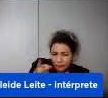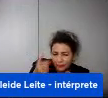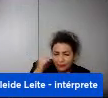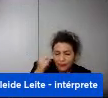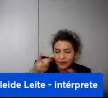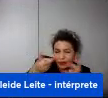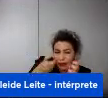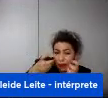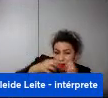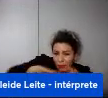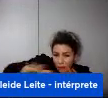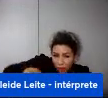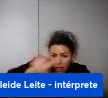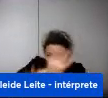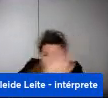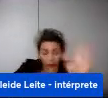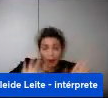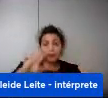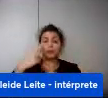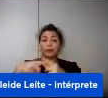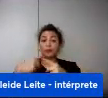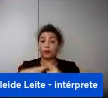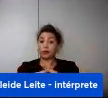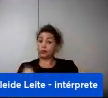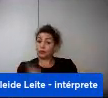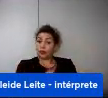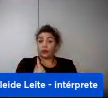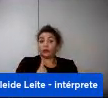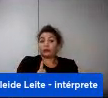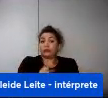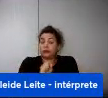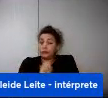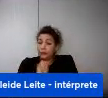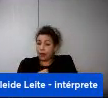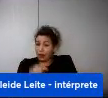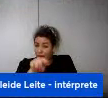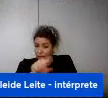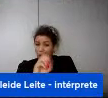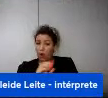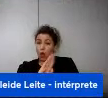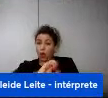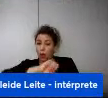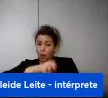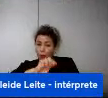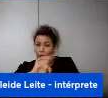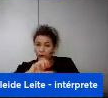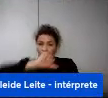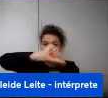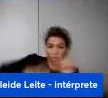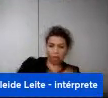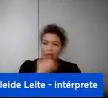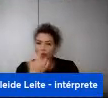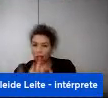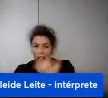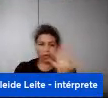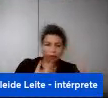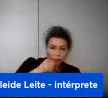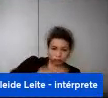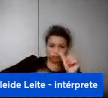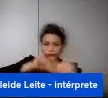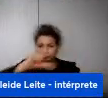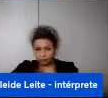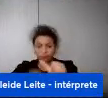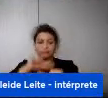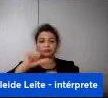movimento, né? Porque a gente espera que esses objetos, quando eles estão mudando as cores, como eles mudariam